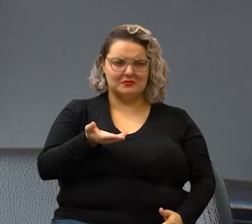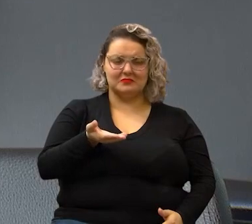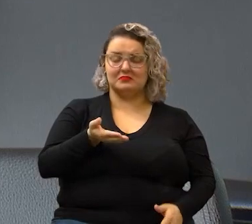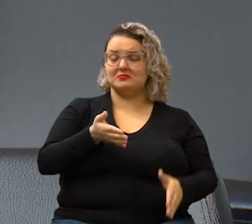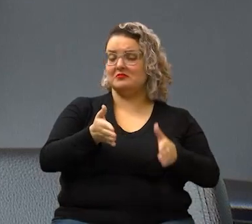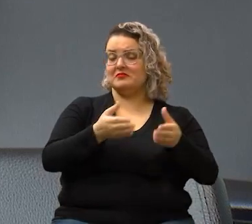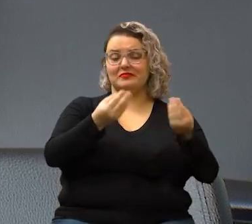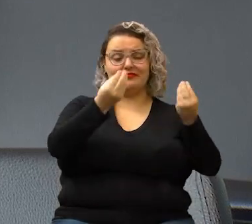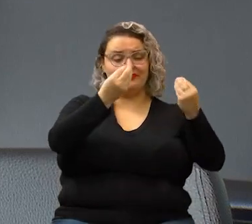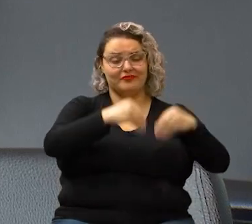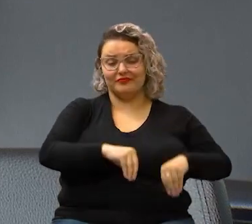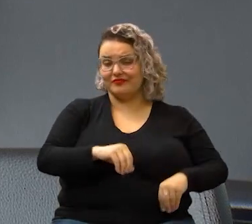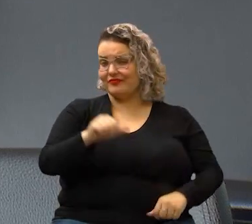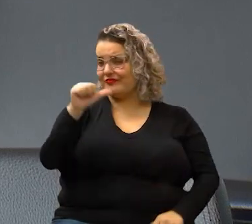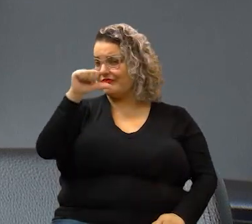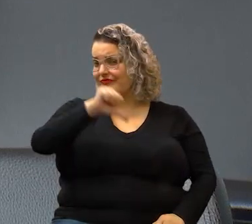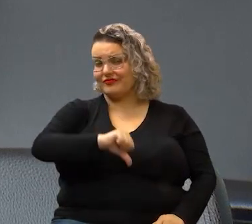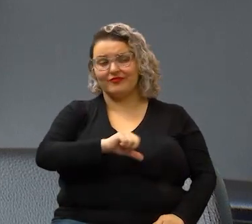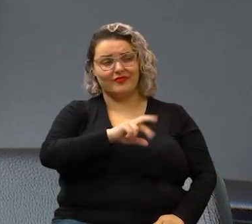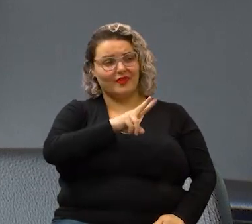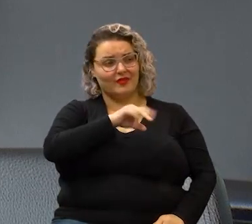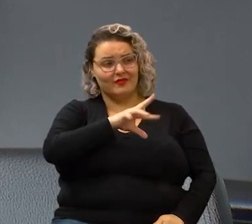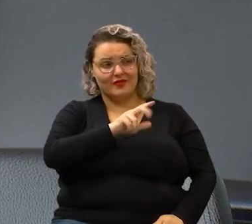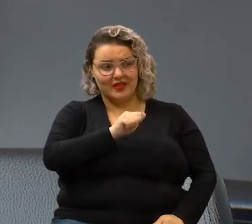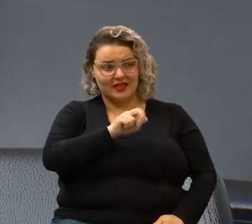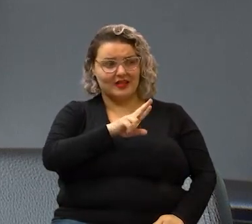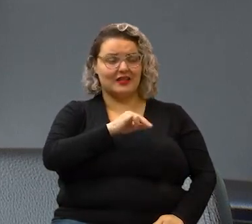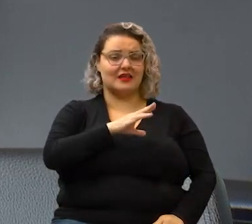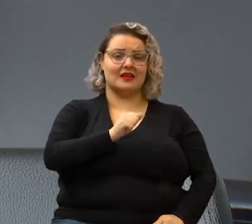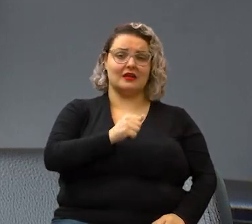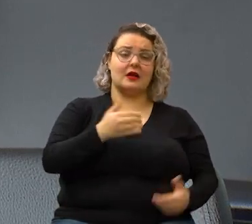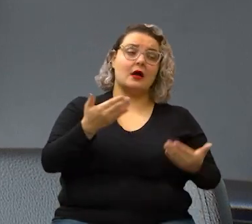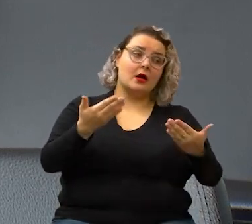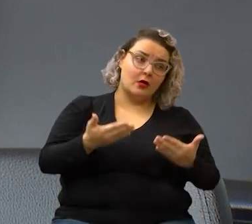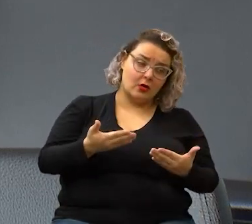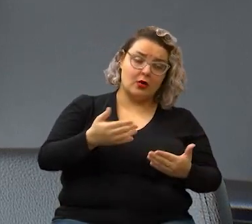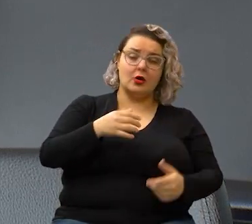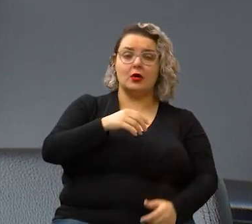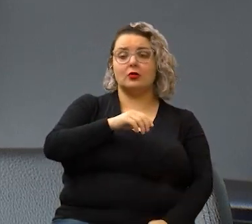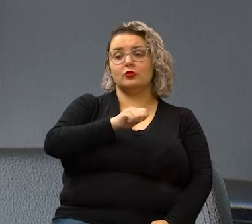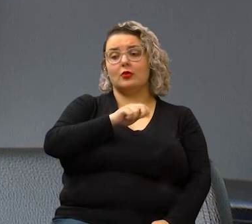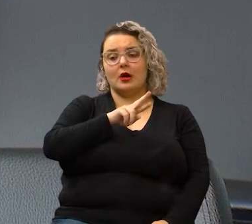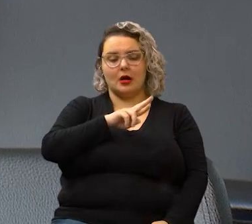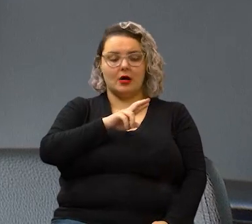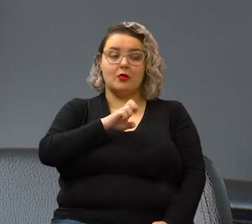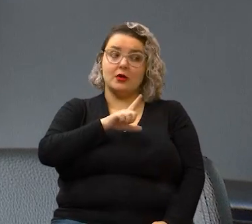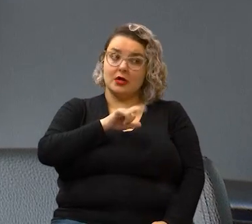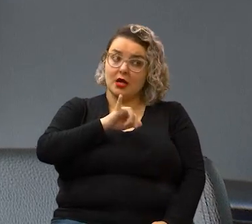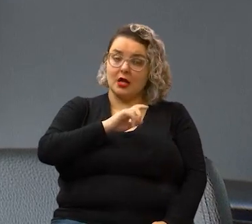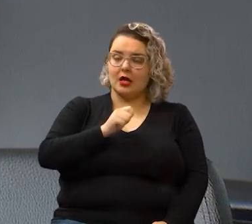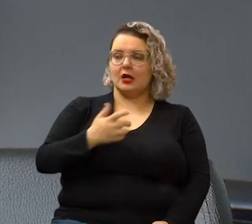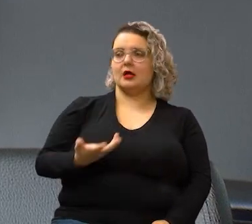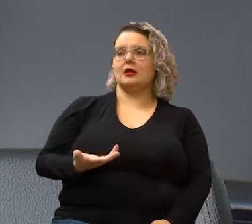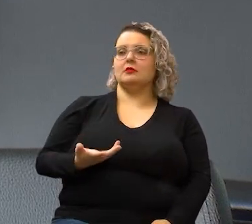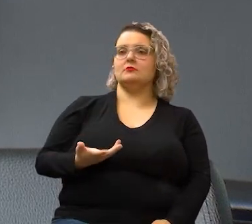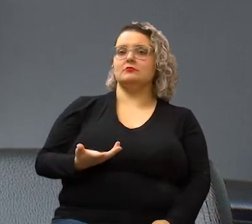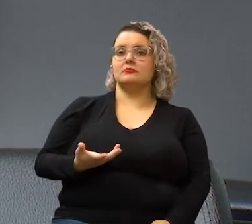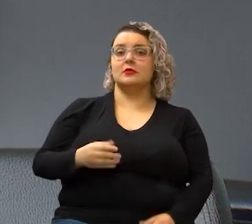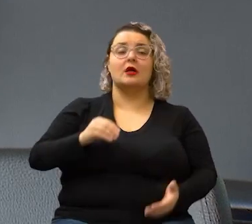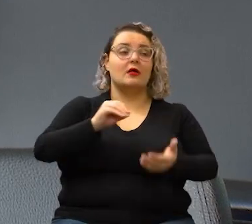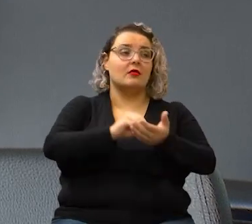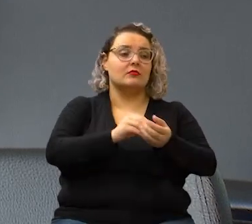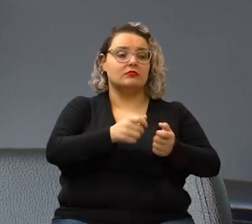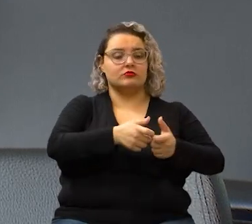E uma situação precária da Vila Rica. Agora, do Jardim Aurélia, está